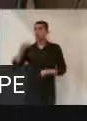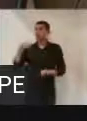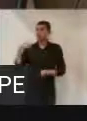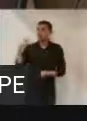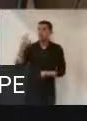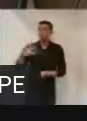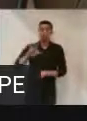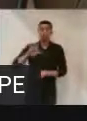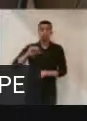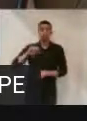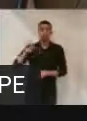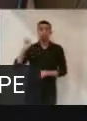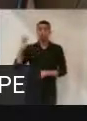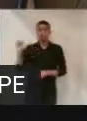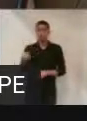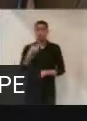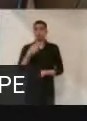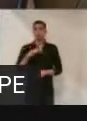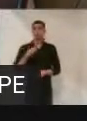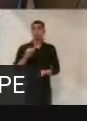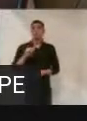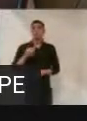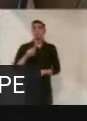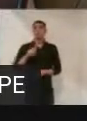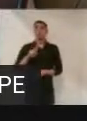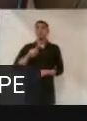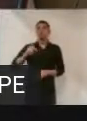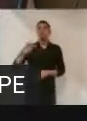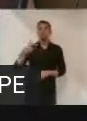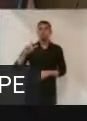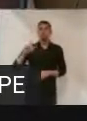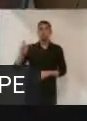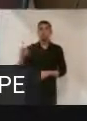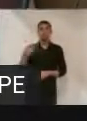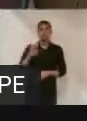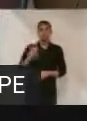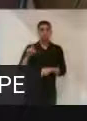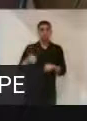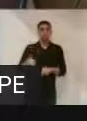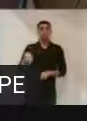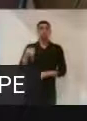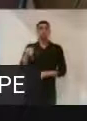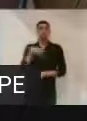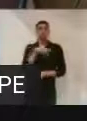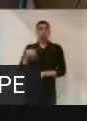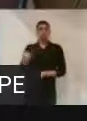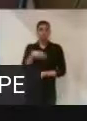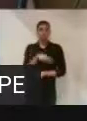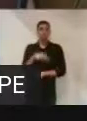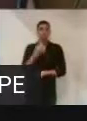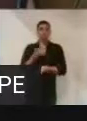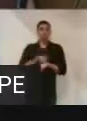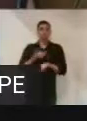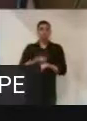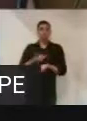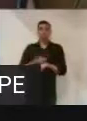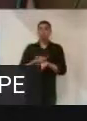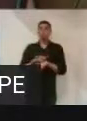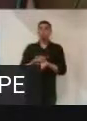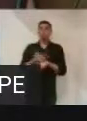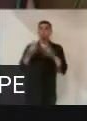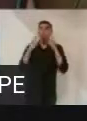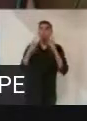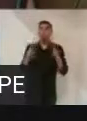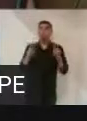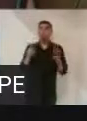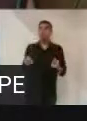Thais Faguri, né, que ela é presidente da ABEASO e também coordenadora do PROLATA, que falará sobre a